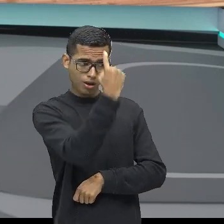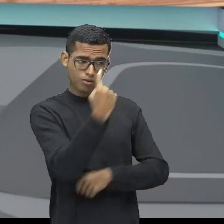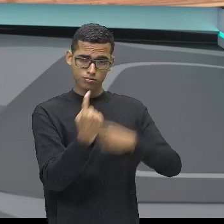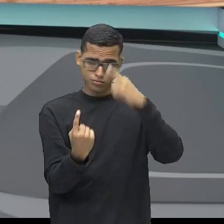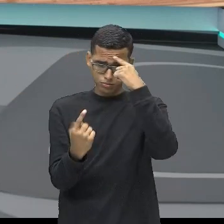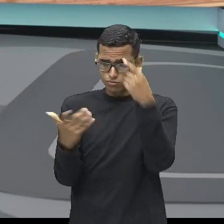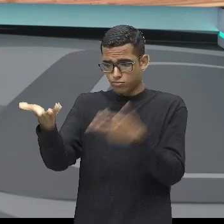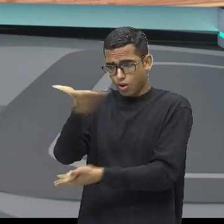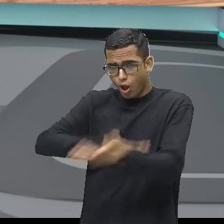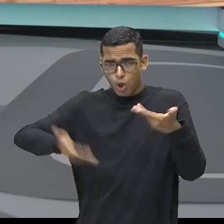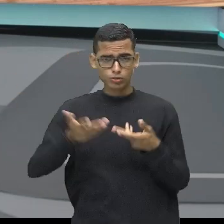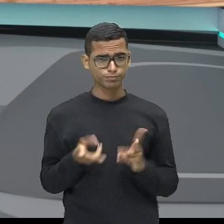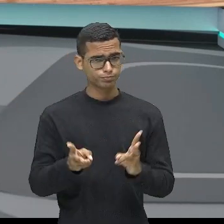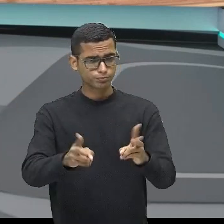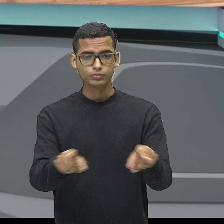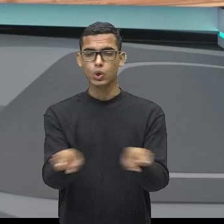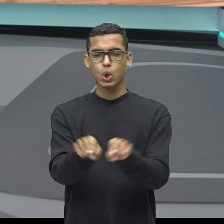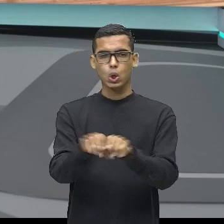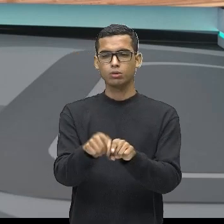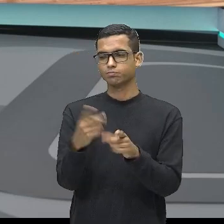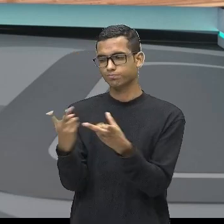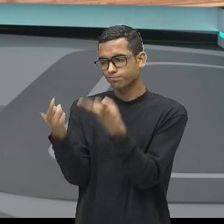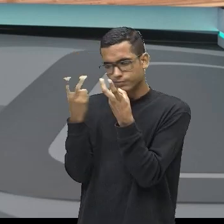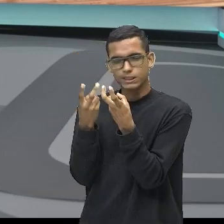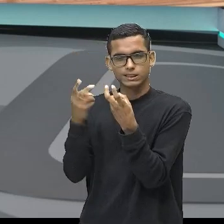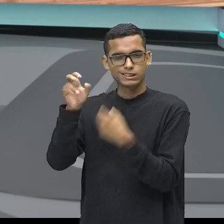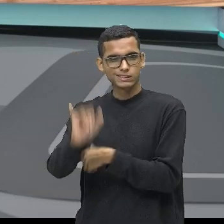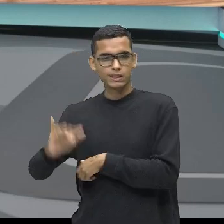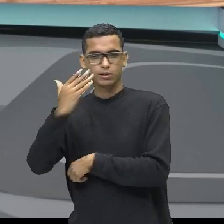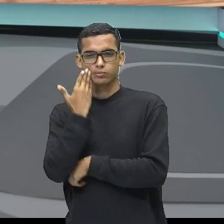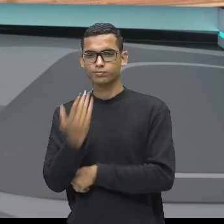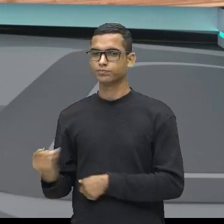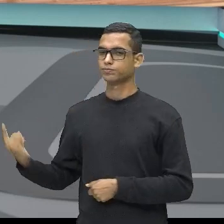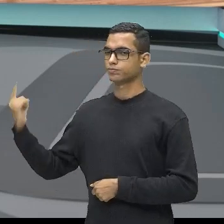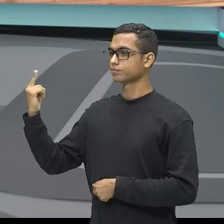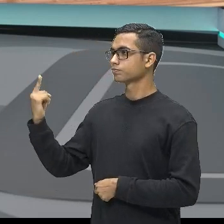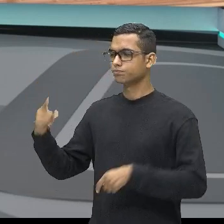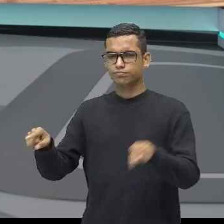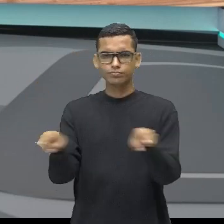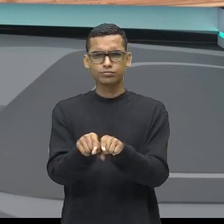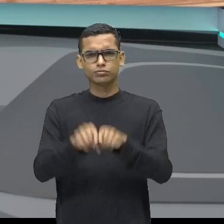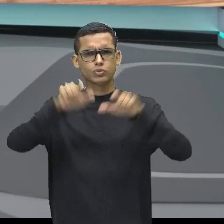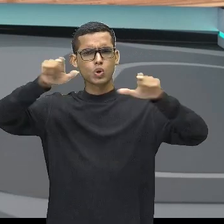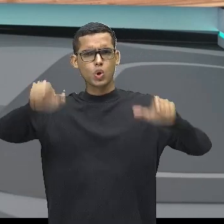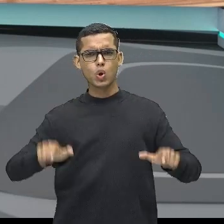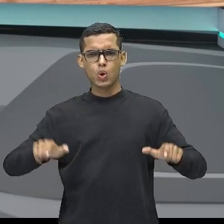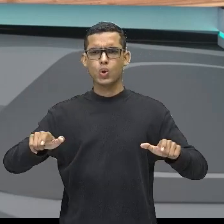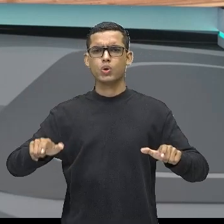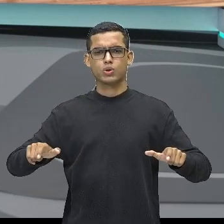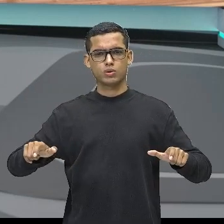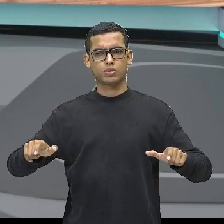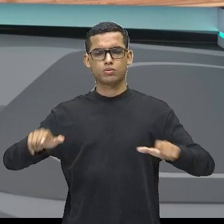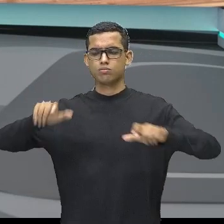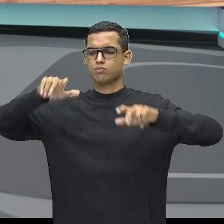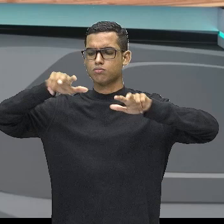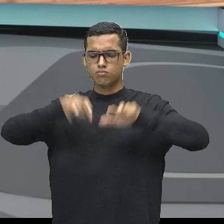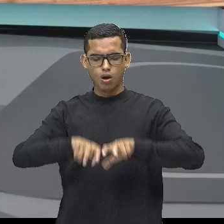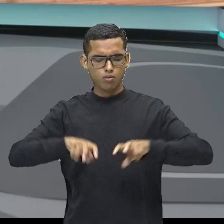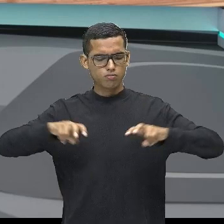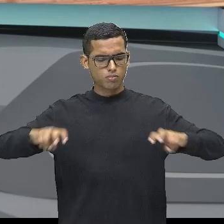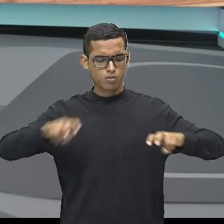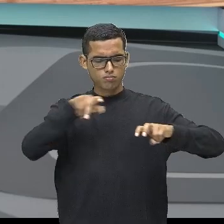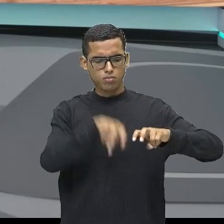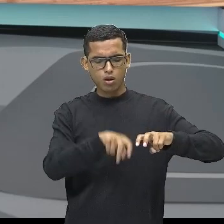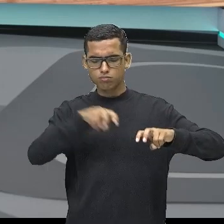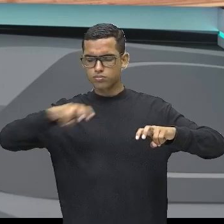ideias diversas, né? Como vocês podem observar na imagem, a disposição, o local, percebo que é um local em que eles estão sentados, assim, um